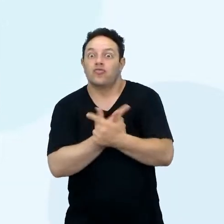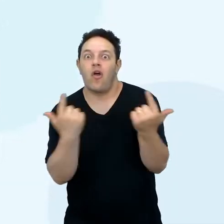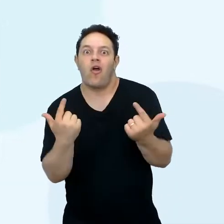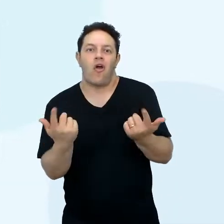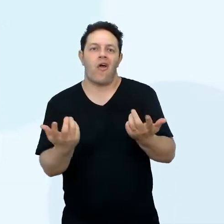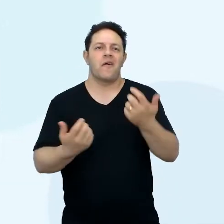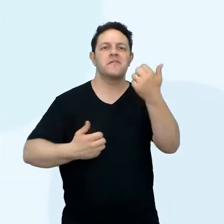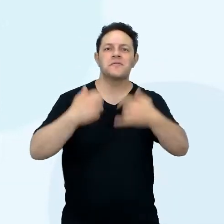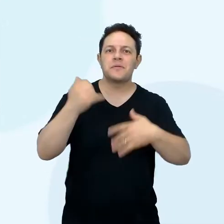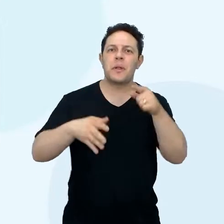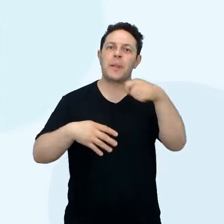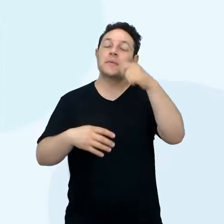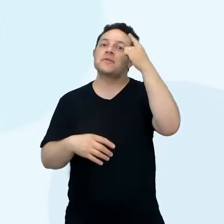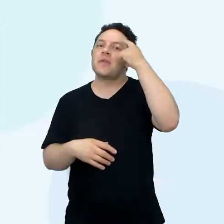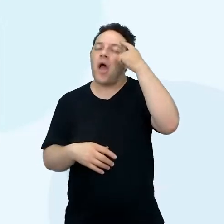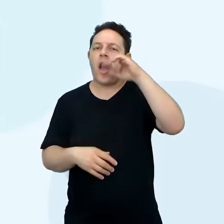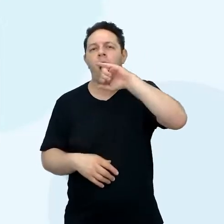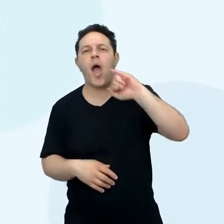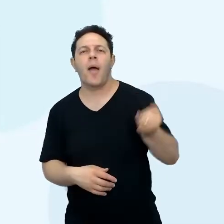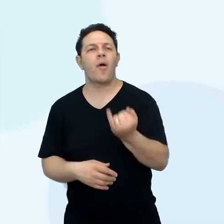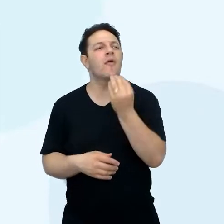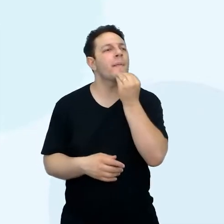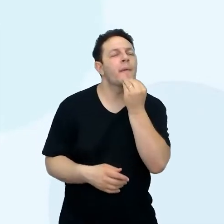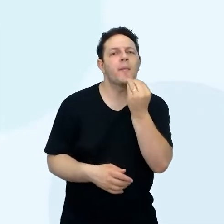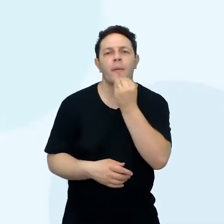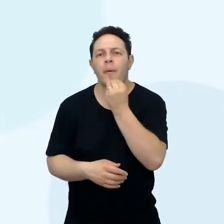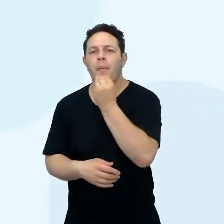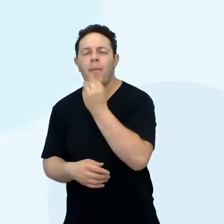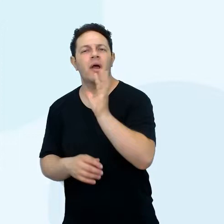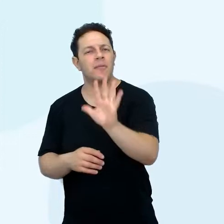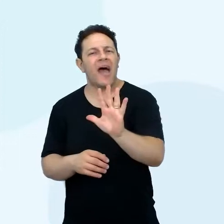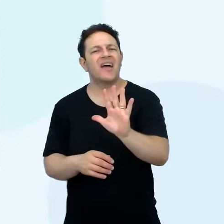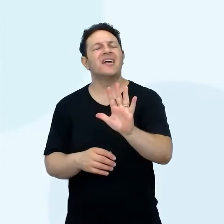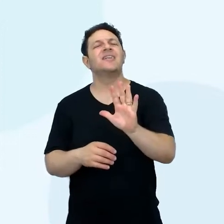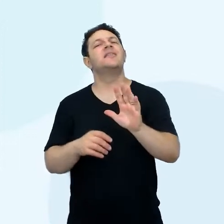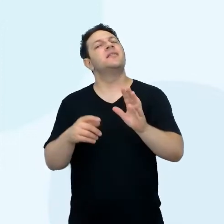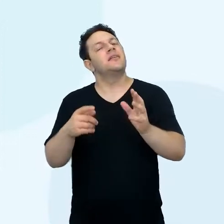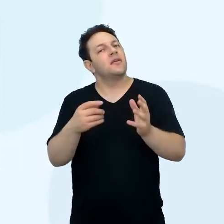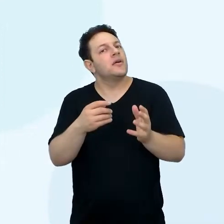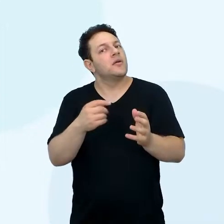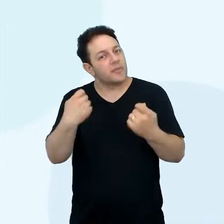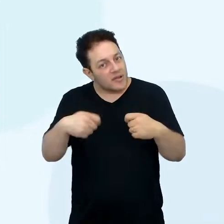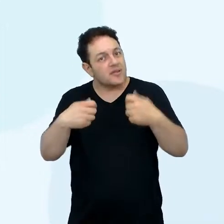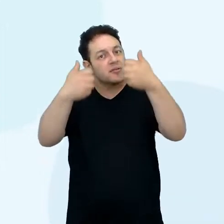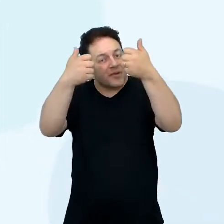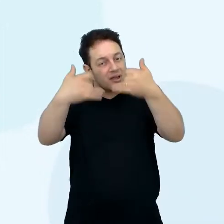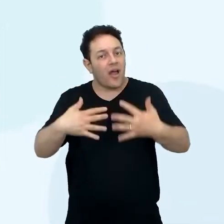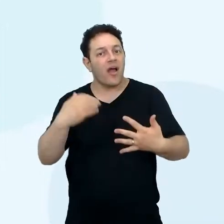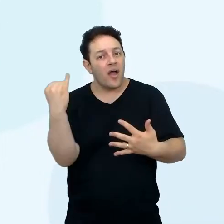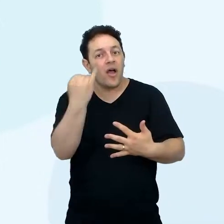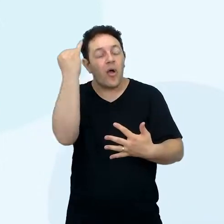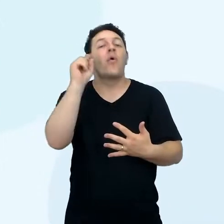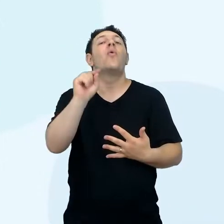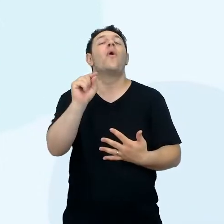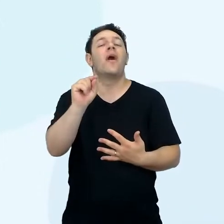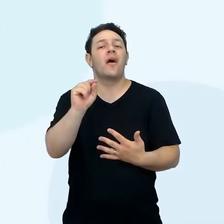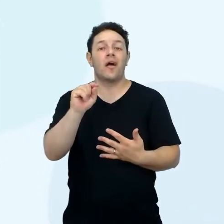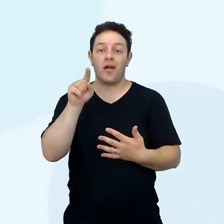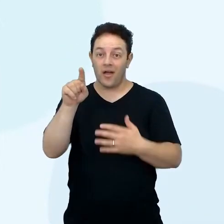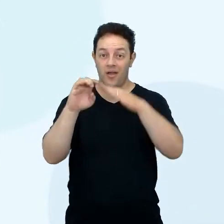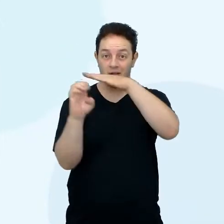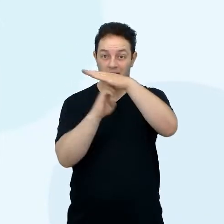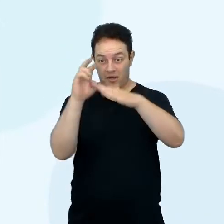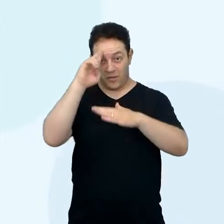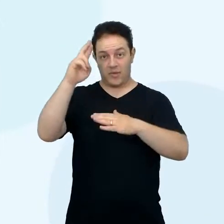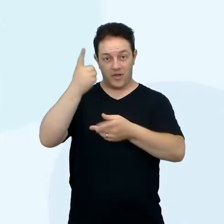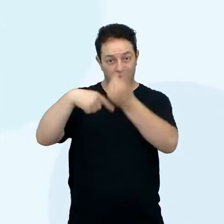em saber aproveitar oportunidades, mas deixa de se falar também que o empreendedorismo, ele carece também de